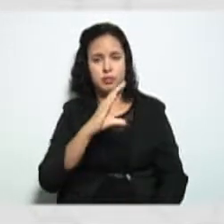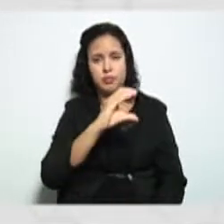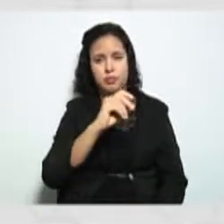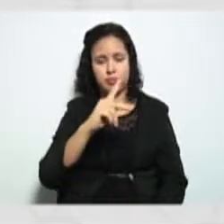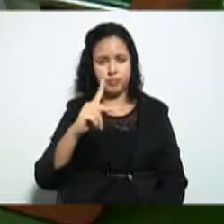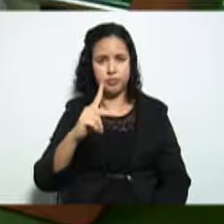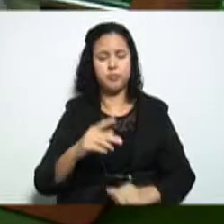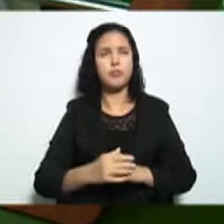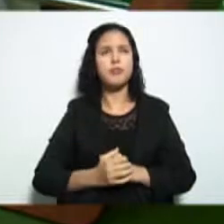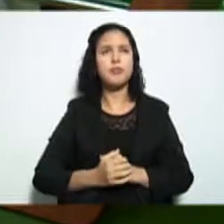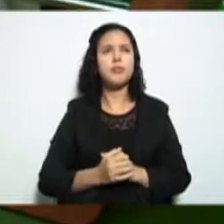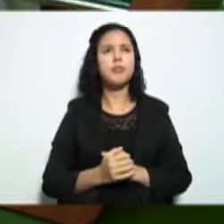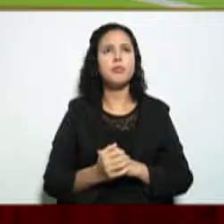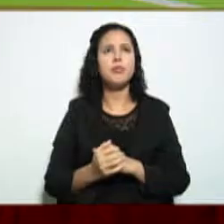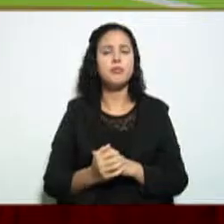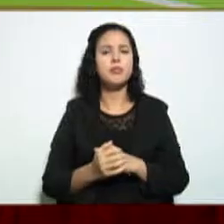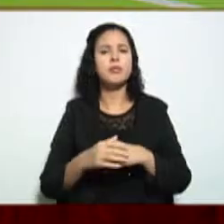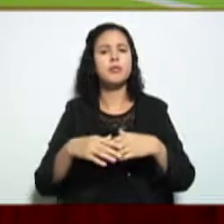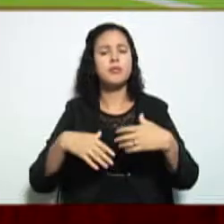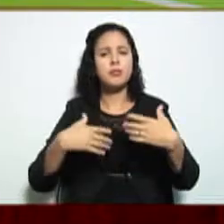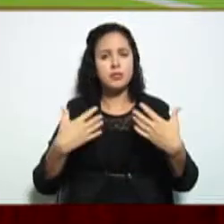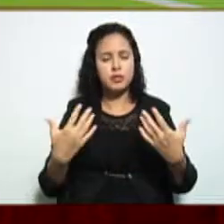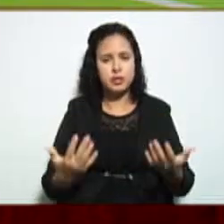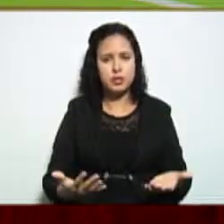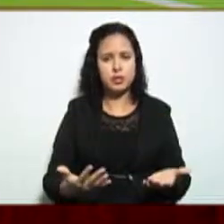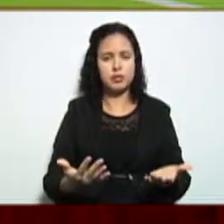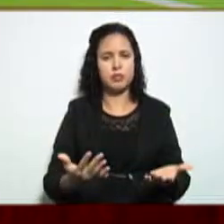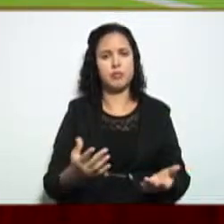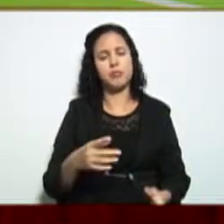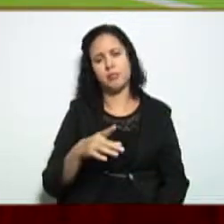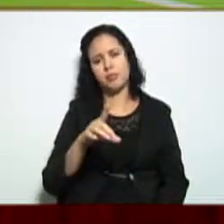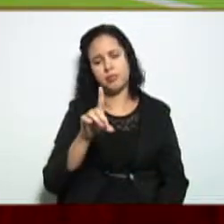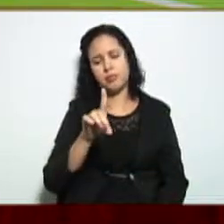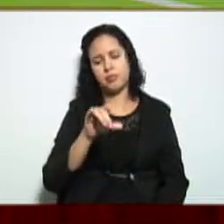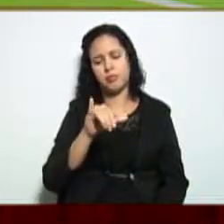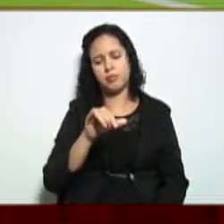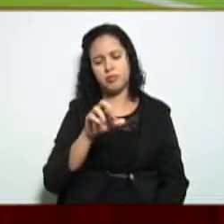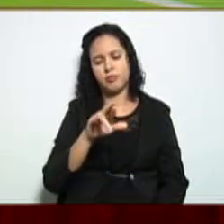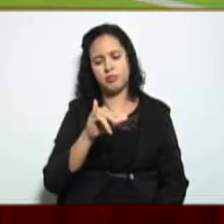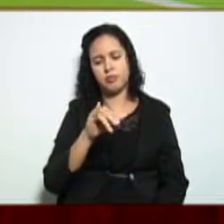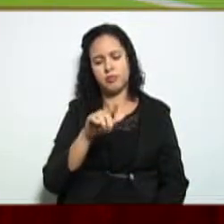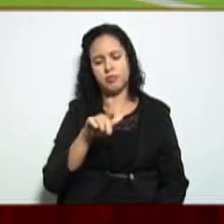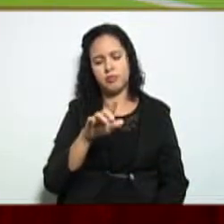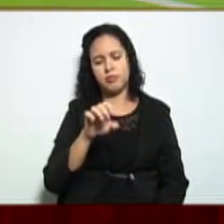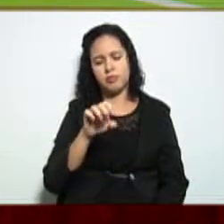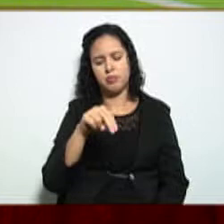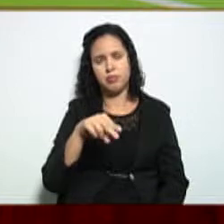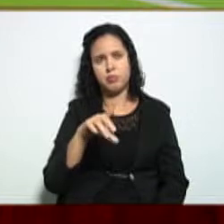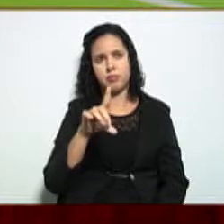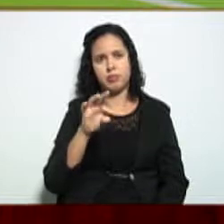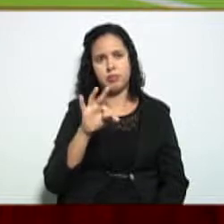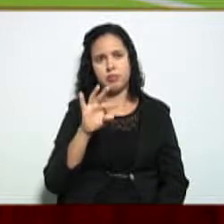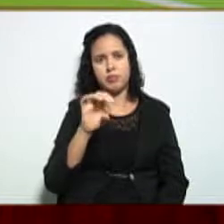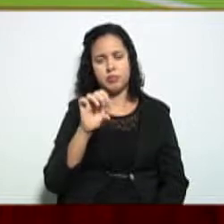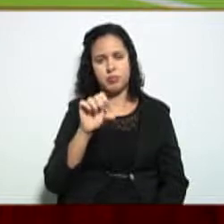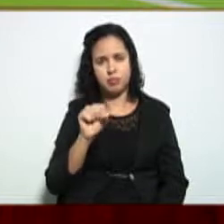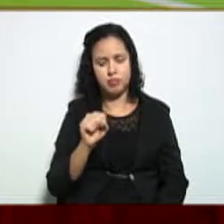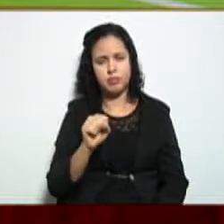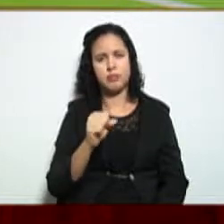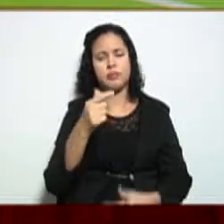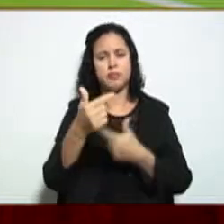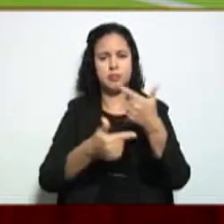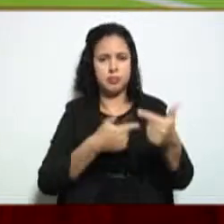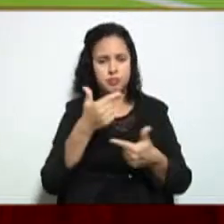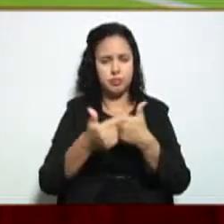os dirigentes receberem, né, Denise? Sim. Porque eles estão ali a trabalho também e o objetivo de todos numa cooperativa é